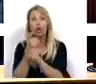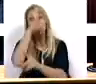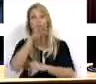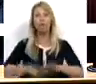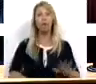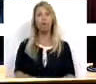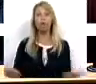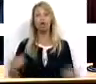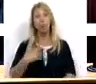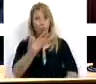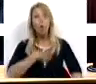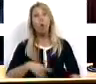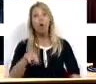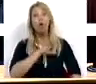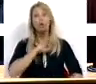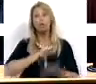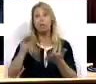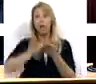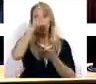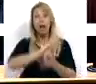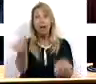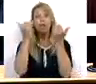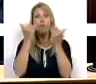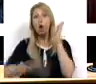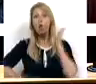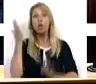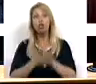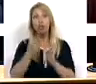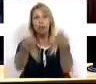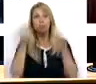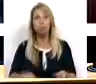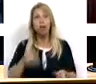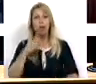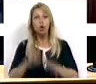Secretário de Estado, que essa informação chegasse urgentemente ao Parlamento. Muito obrigada.